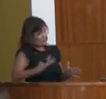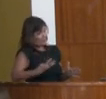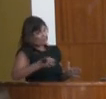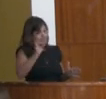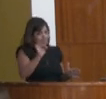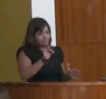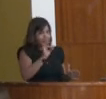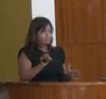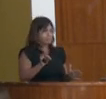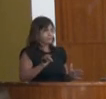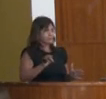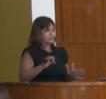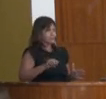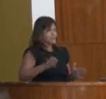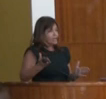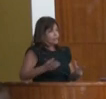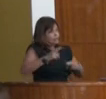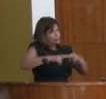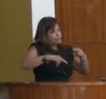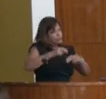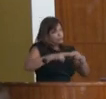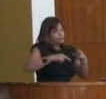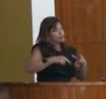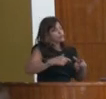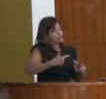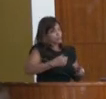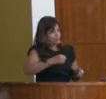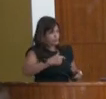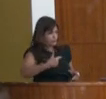54,64%. Em junho de 2023,